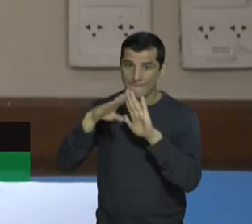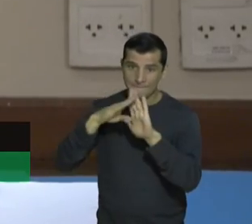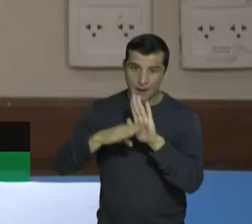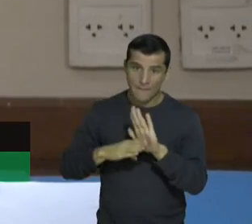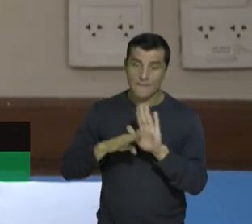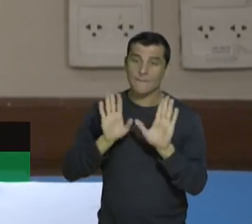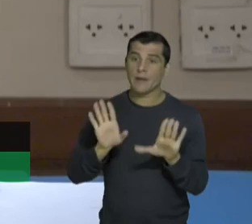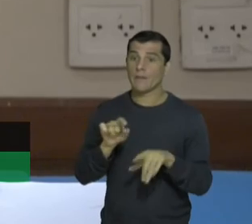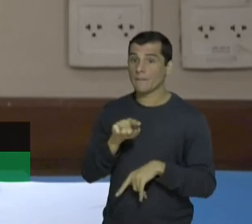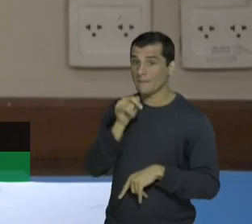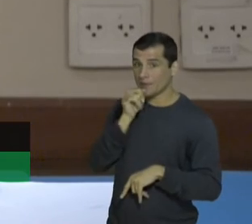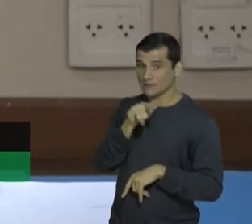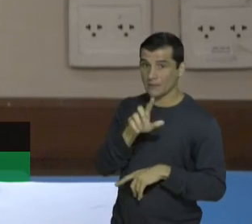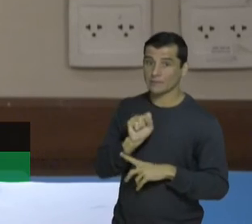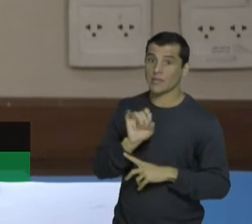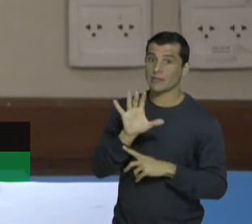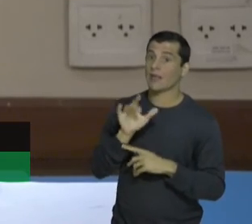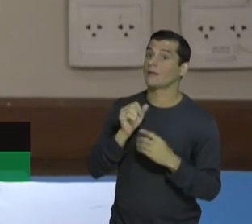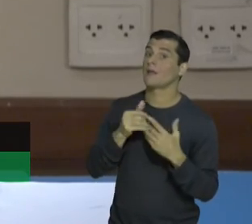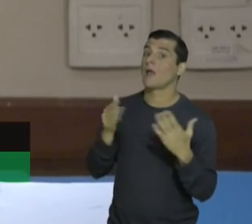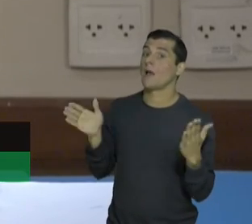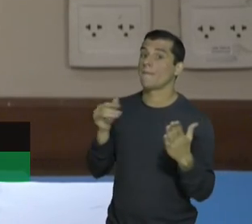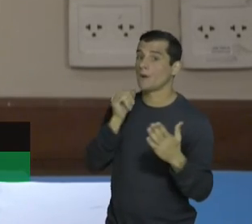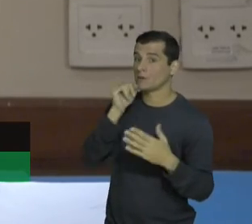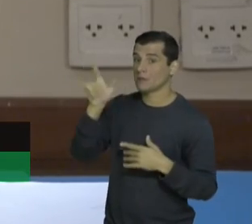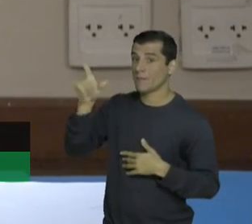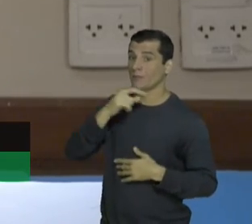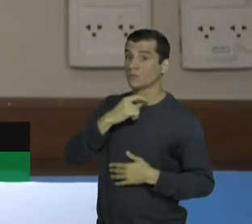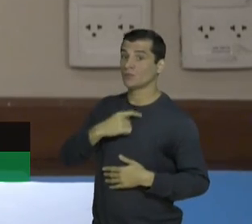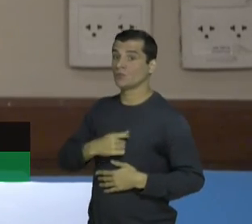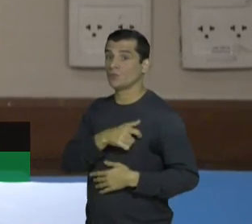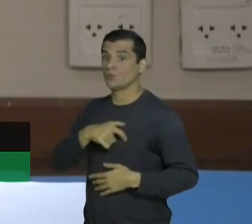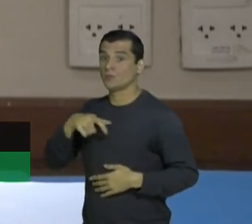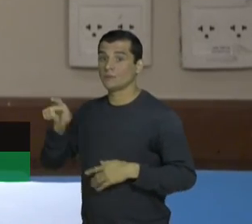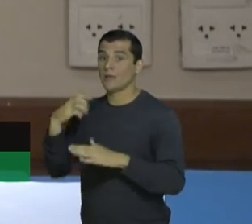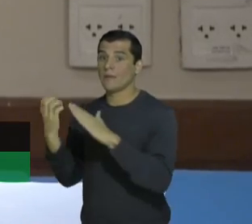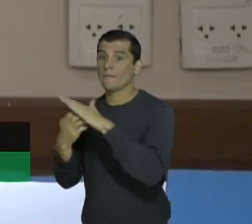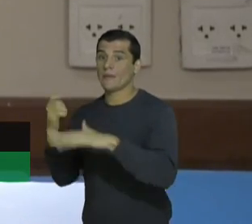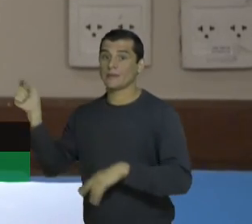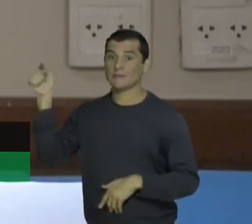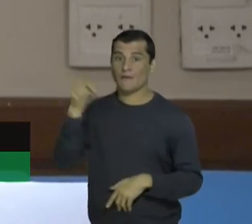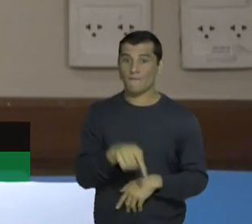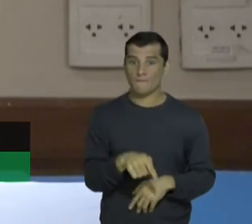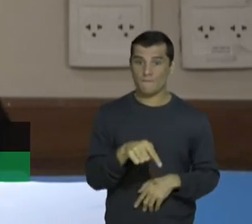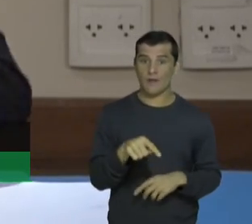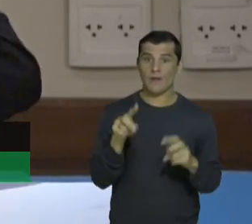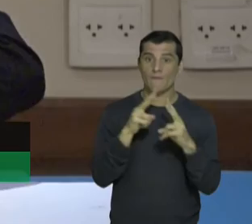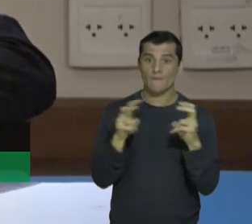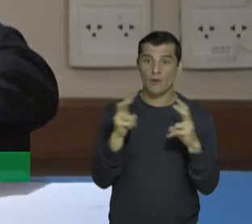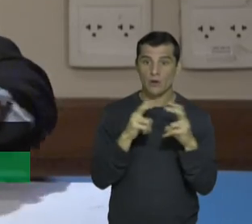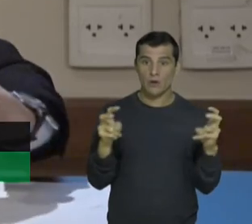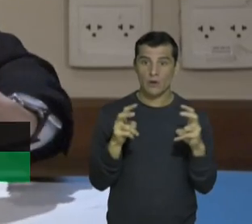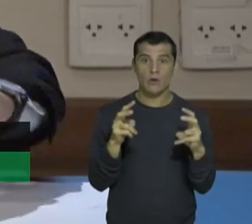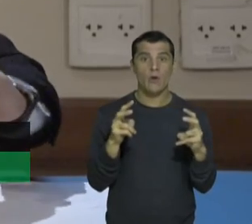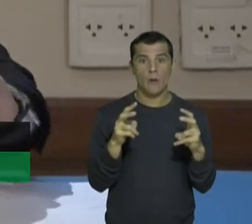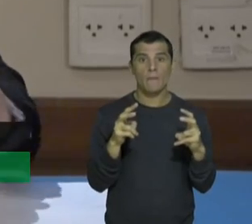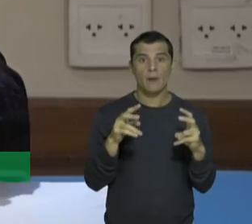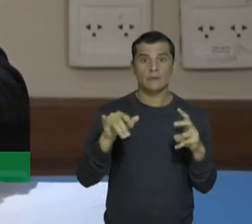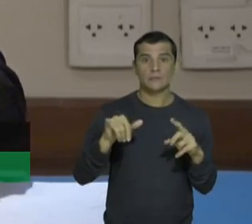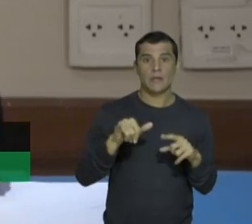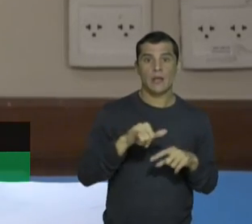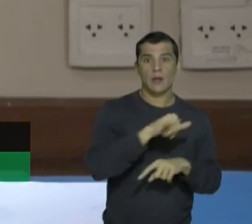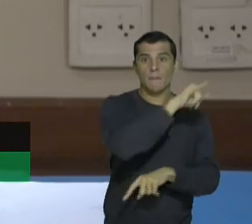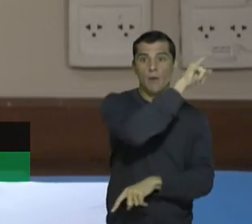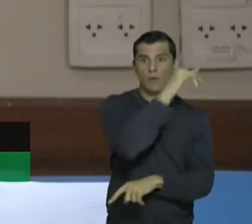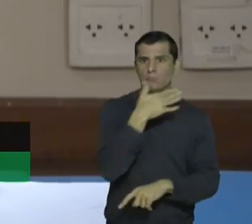nós abrimos para que uma empresa Suíça venha administrar o nosso aeroporto em Florianópolis e melhora absurdamente quem pega